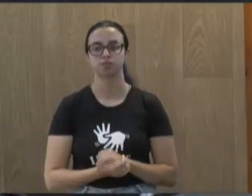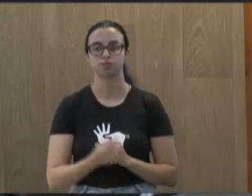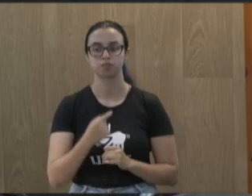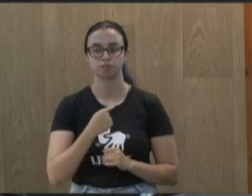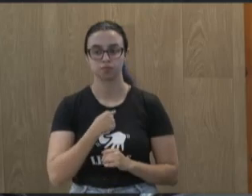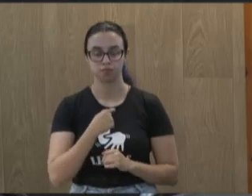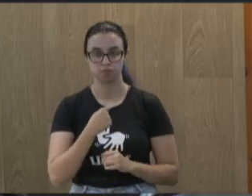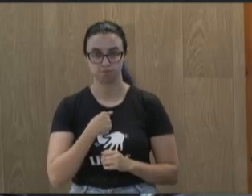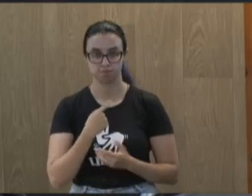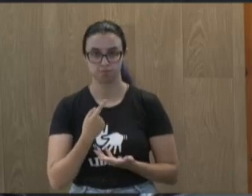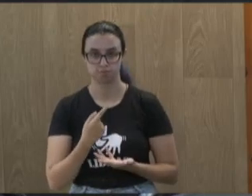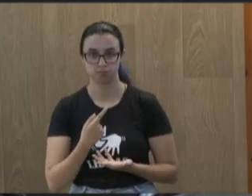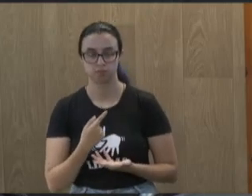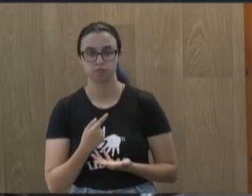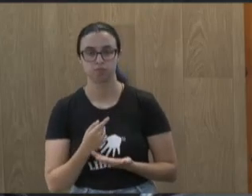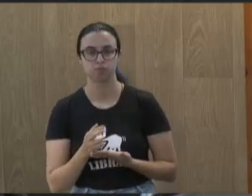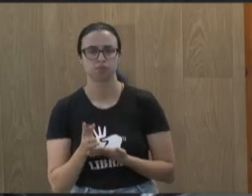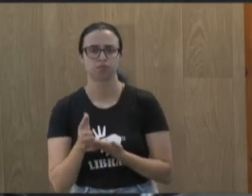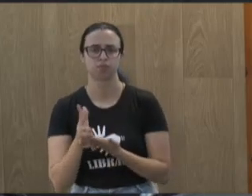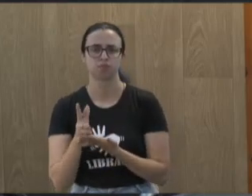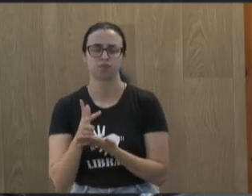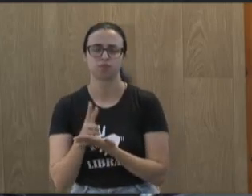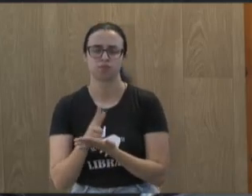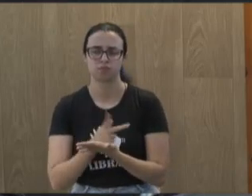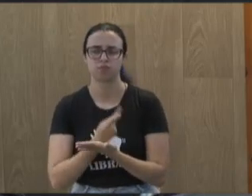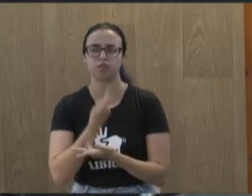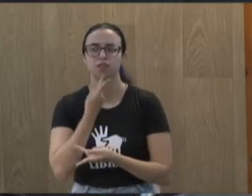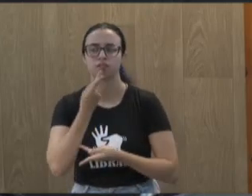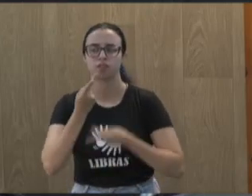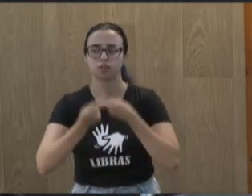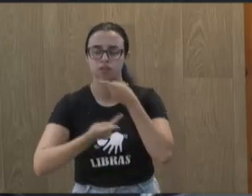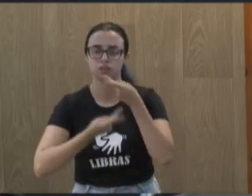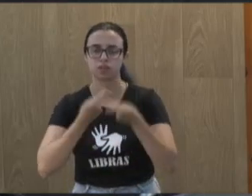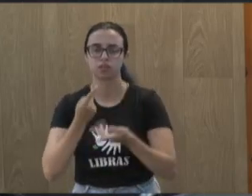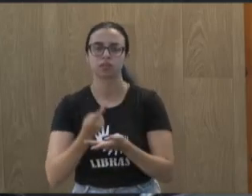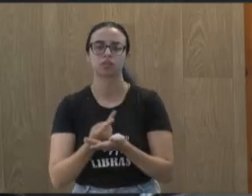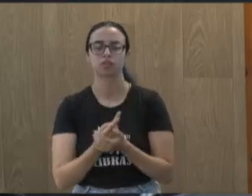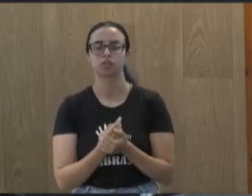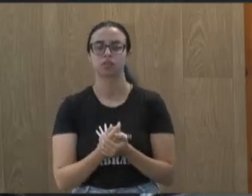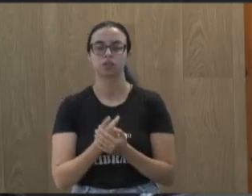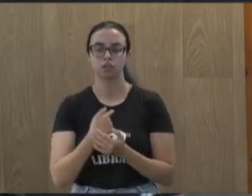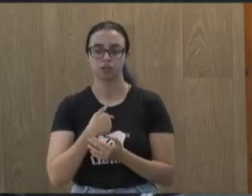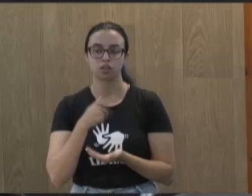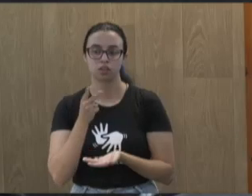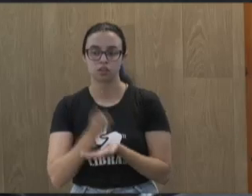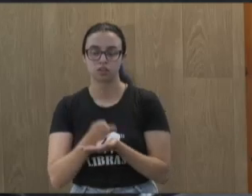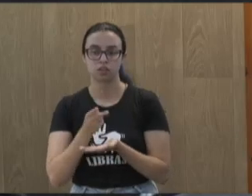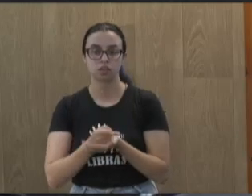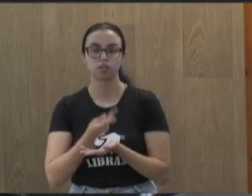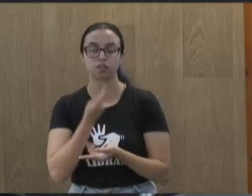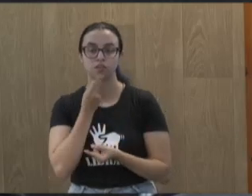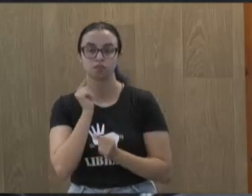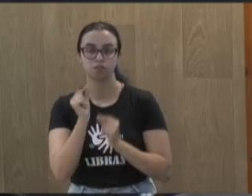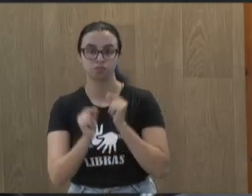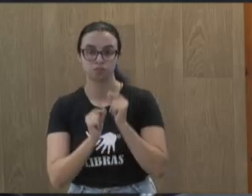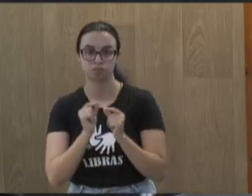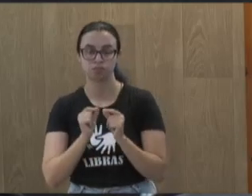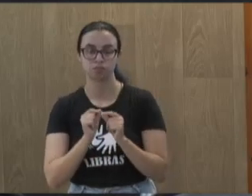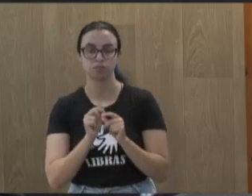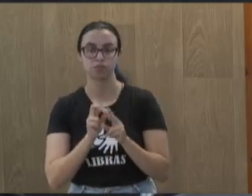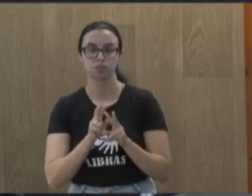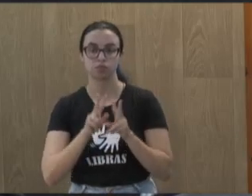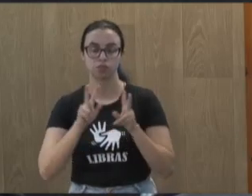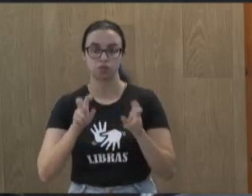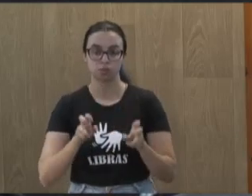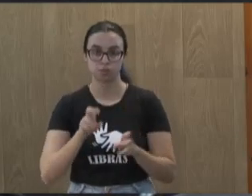sou há várias falas minhas, vários procedimentos, eu sempre disse que a questão do